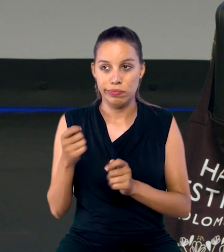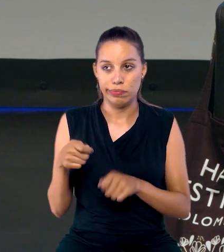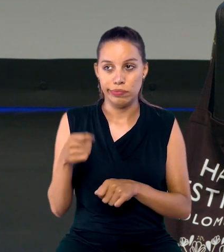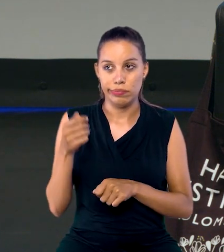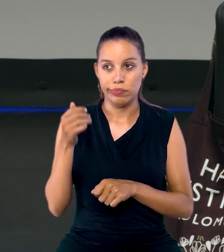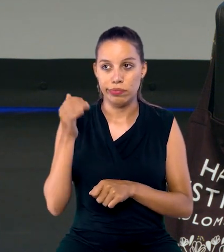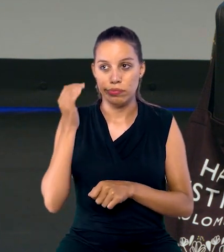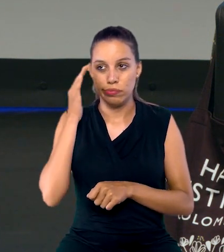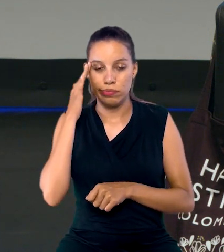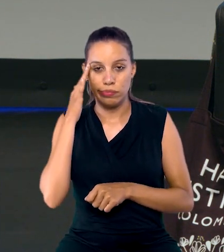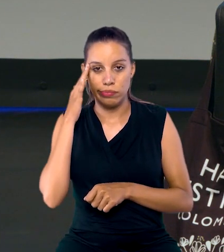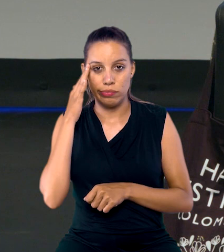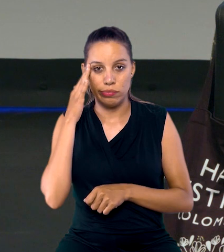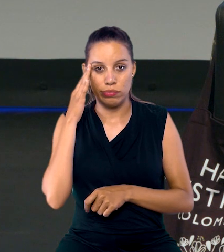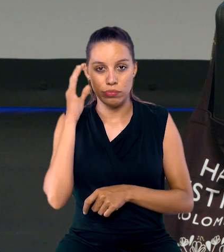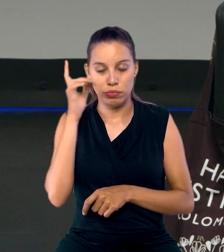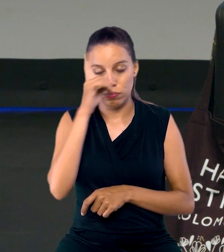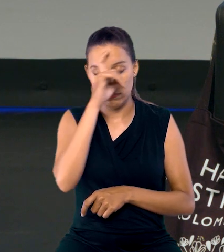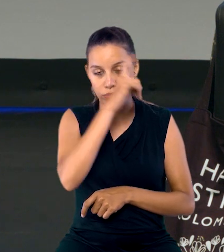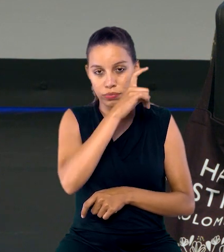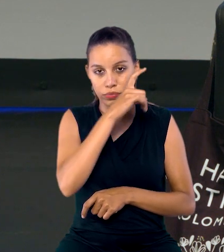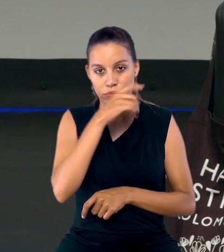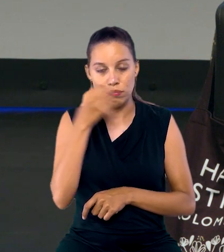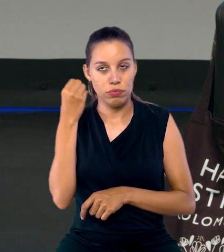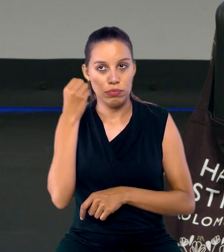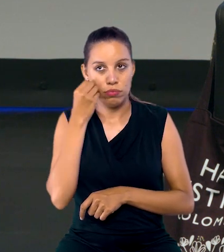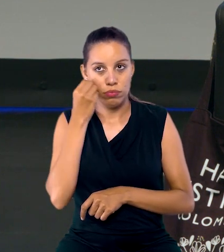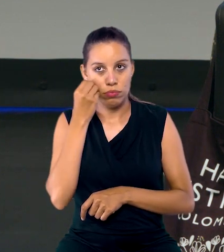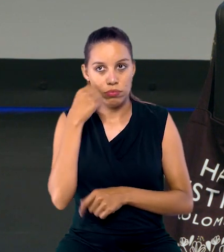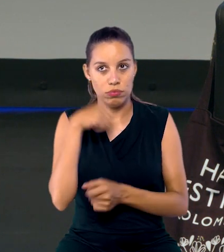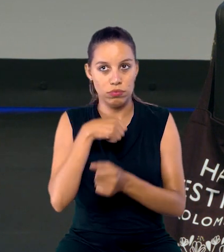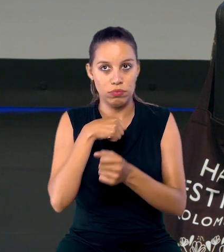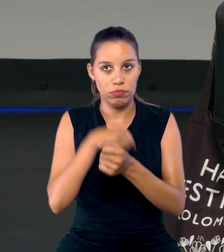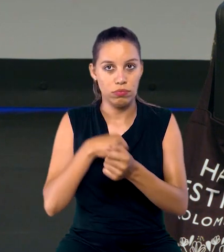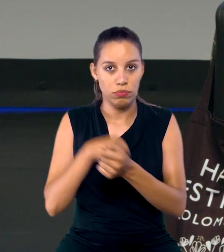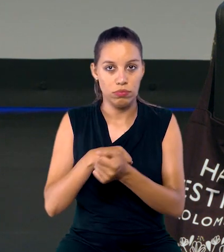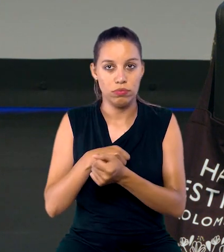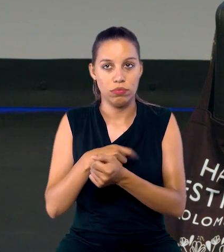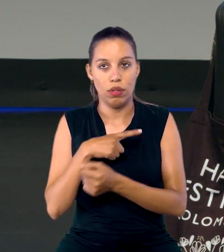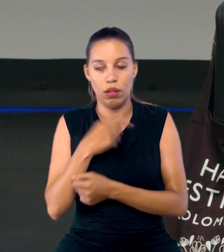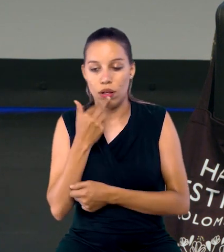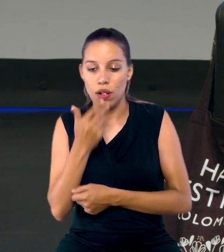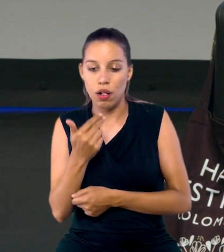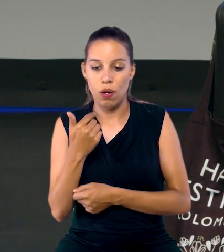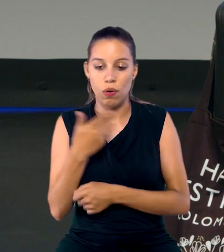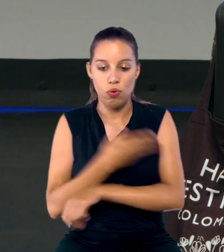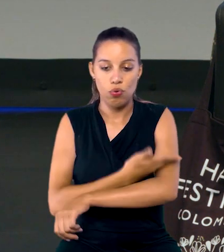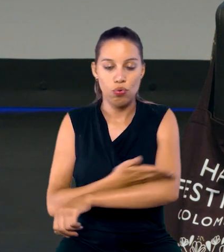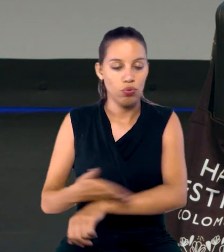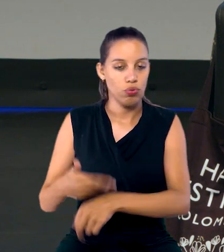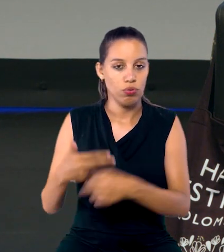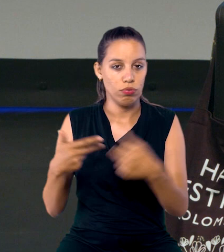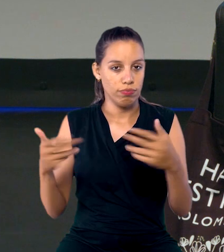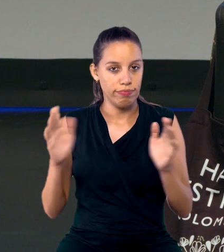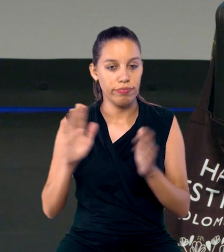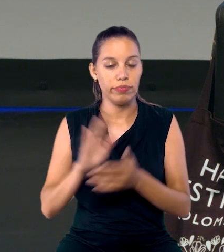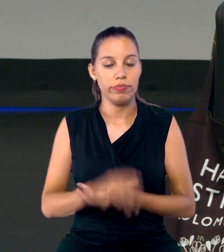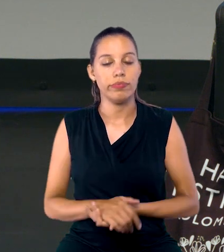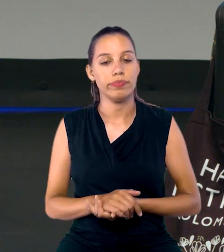com os conflitos, de pensar estratégias de luta, né, tem suas línguas, seus costumes. Então,